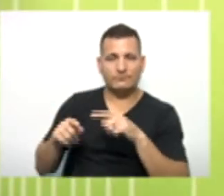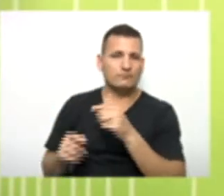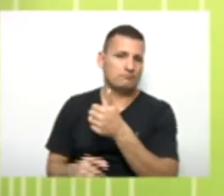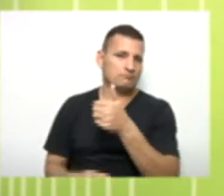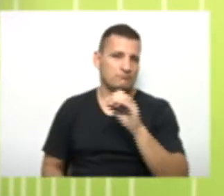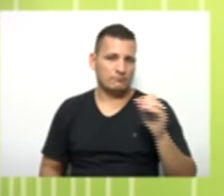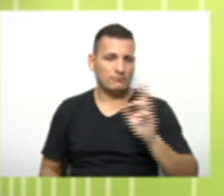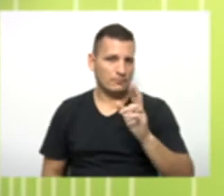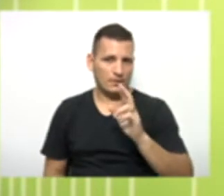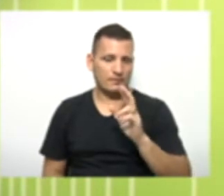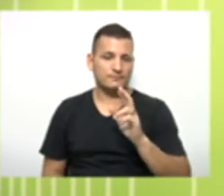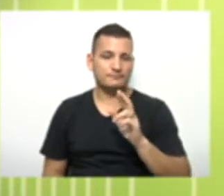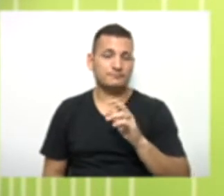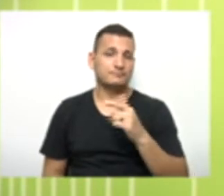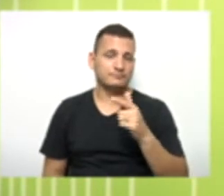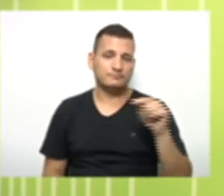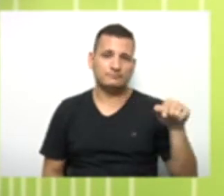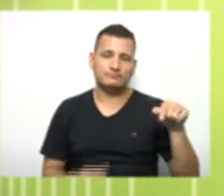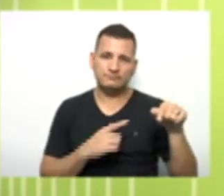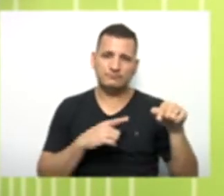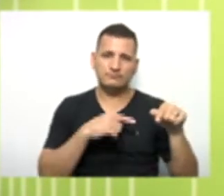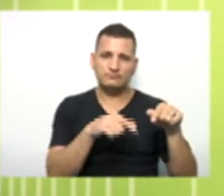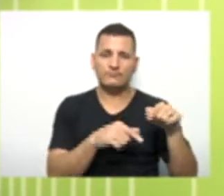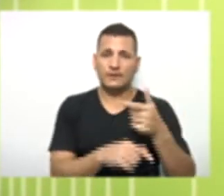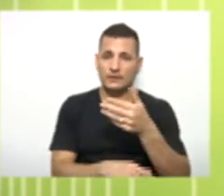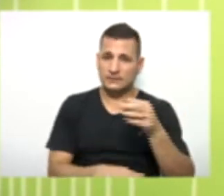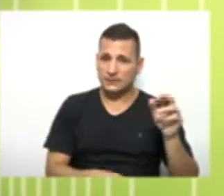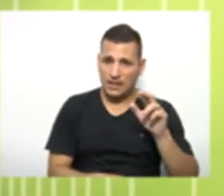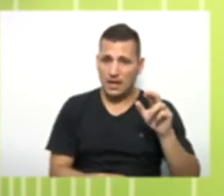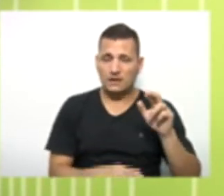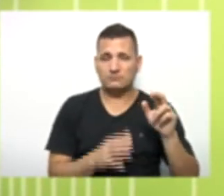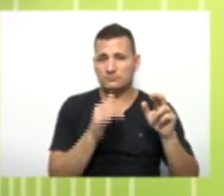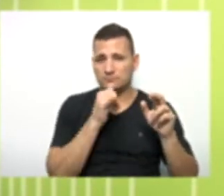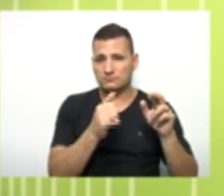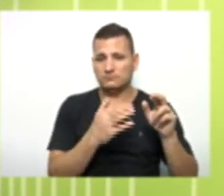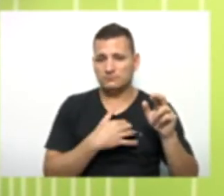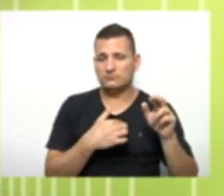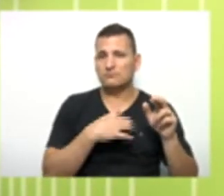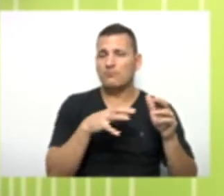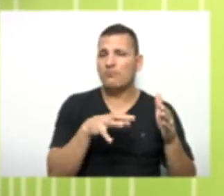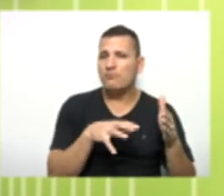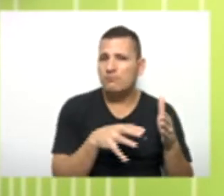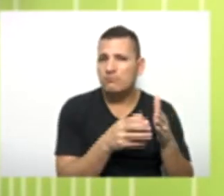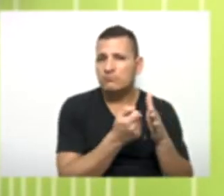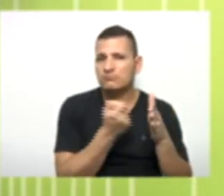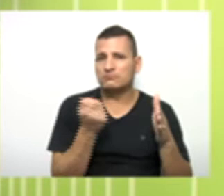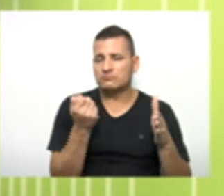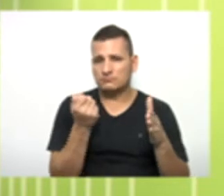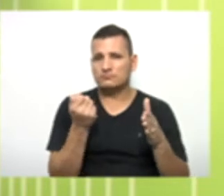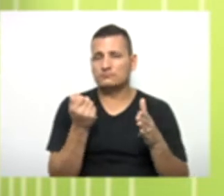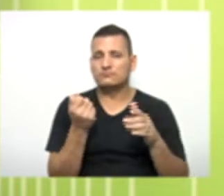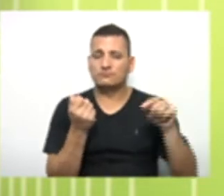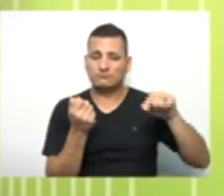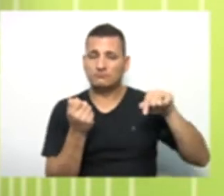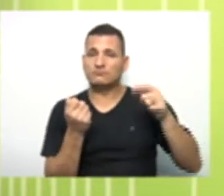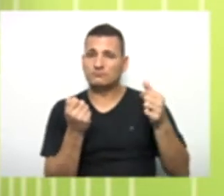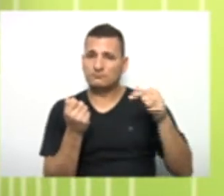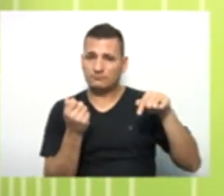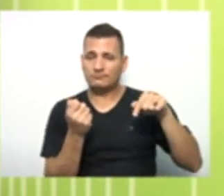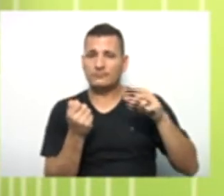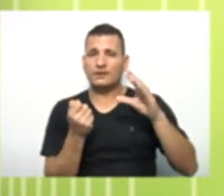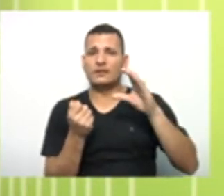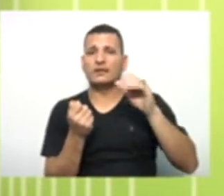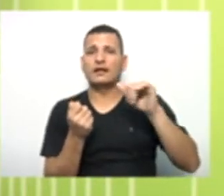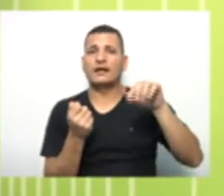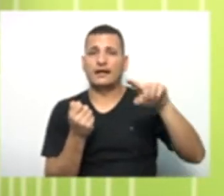tem R$100 de saldo. Quando eu pago pago R$100, o que acontece? Sai esse dinheiro do caixa.